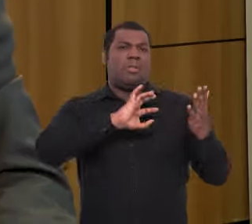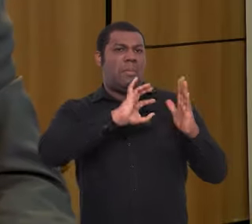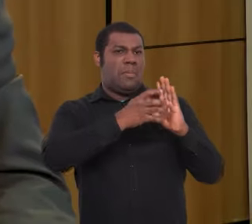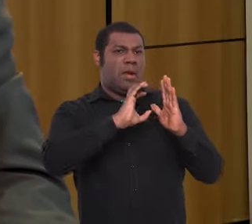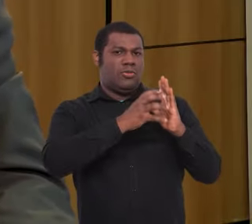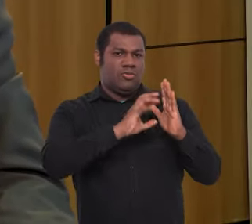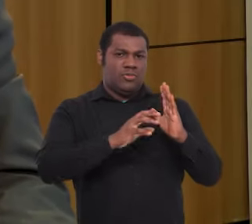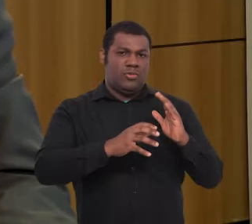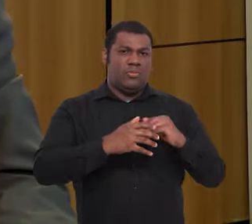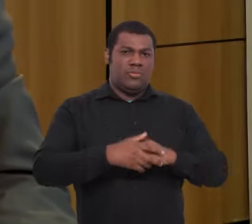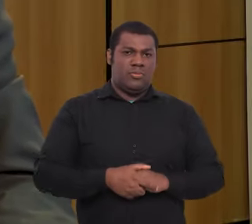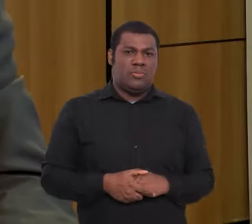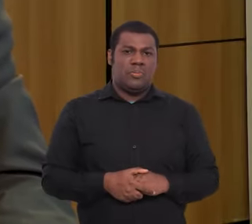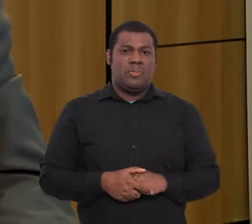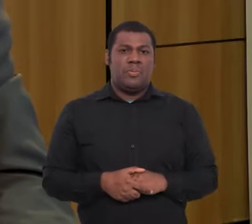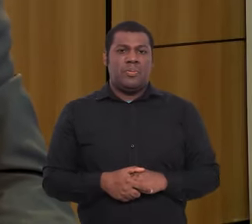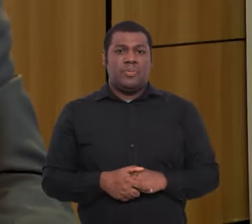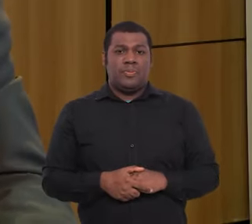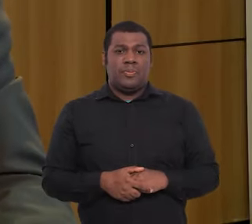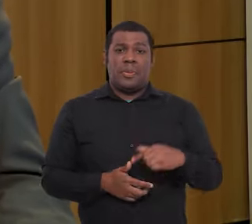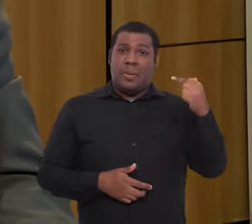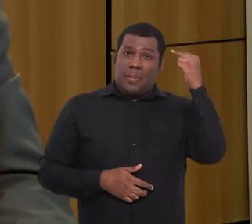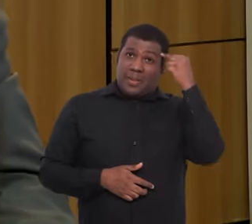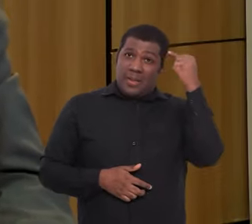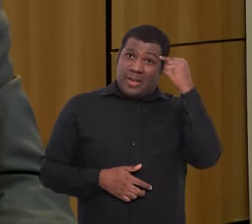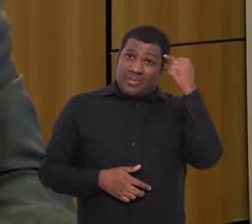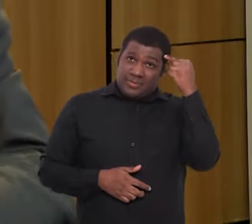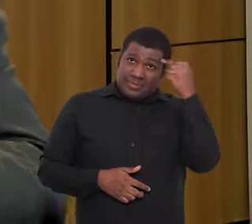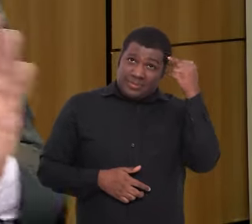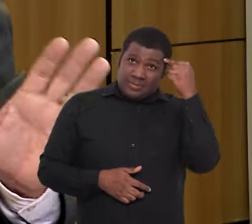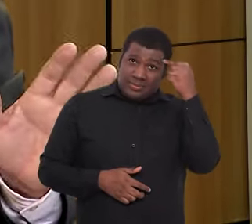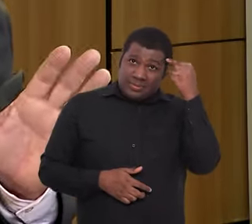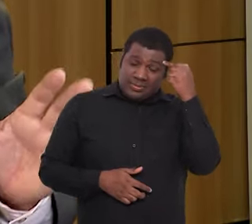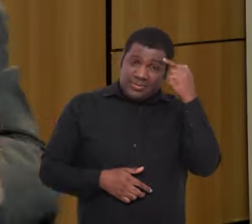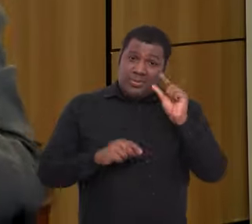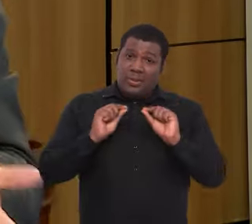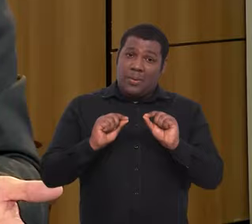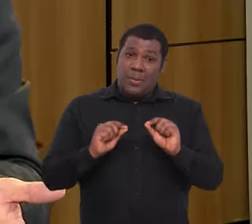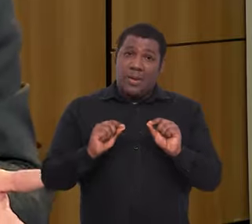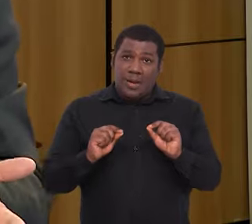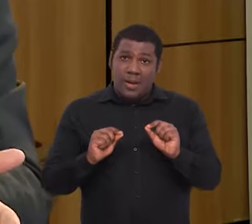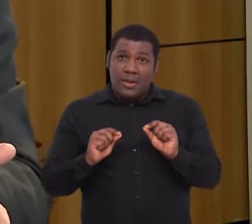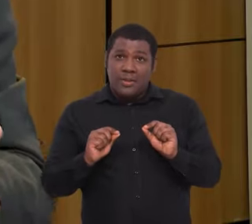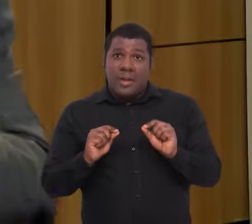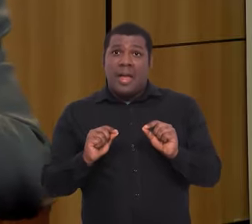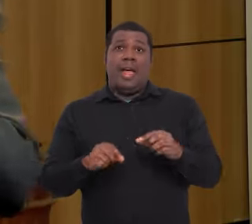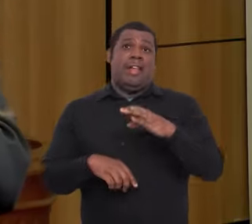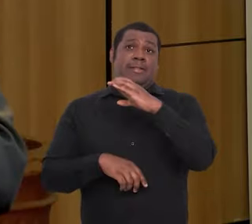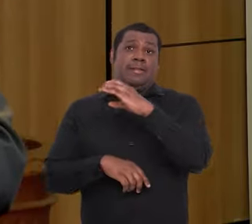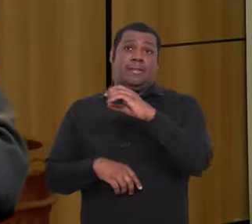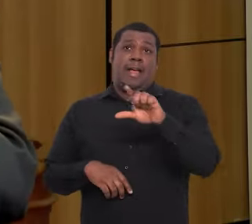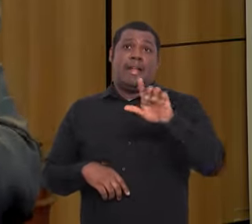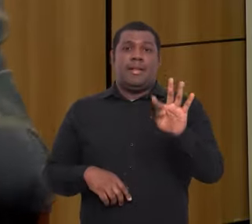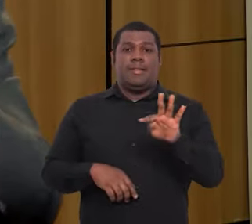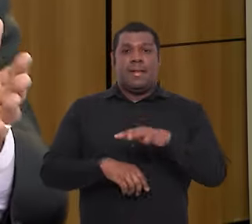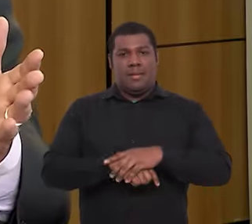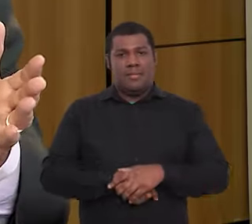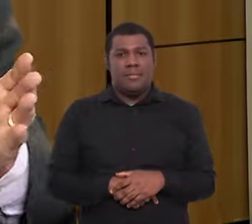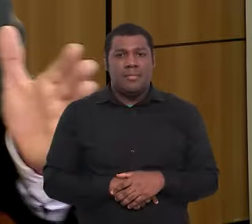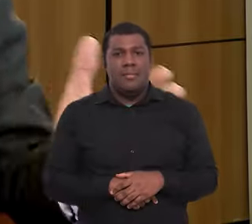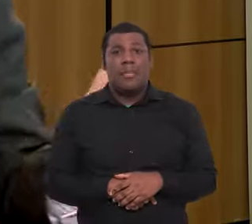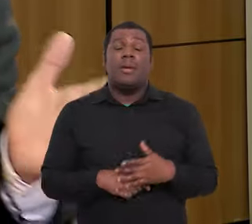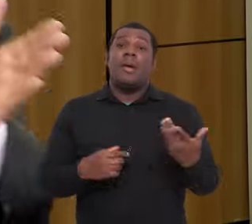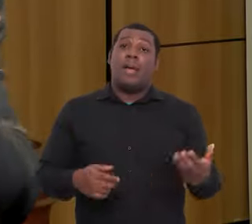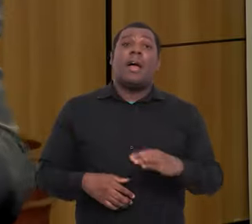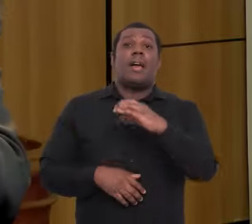partidárias que achavam que tinha que ser CLT você pediu não CLT não é CLT a CLT sim de fato